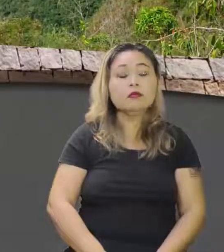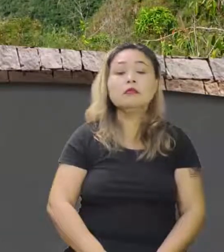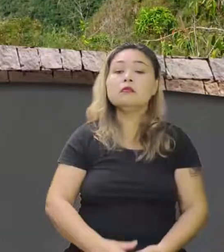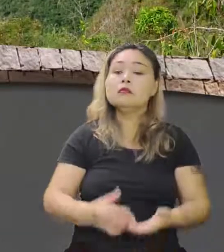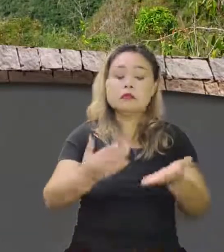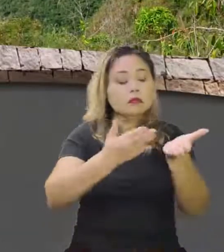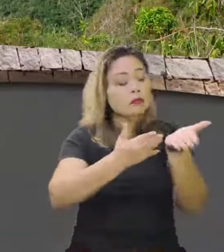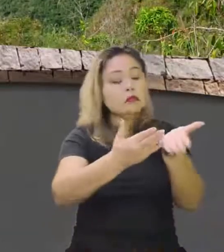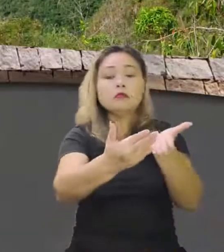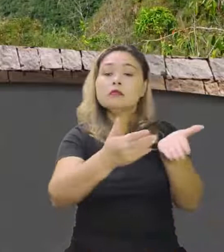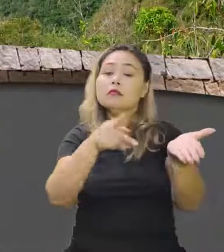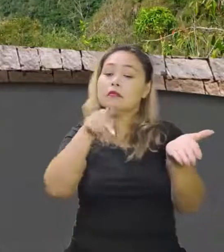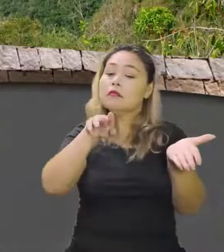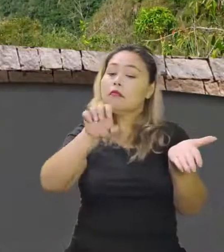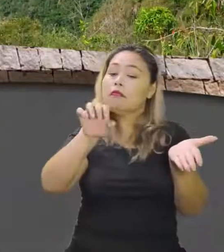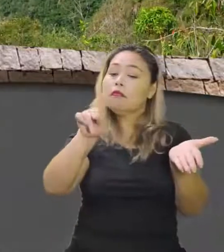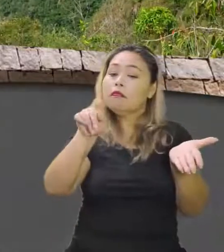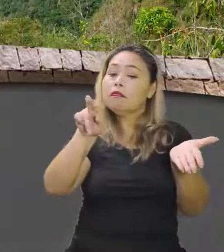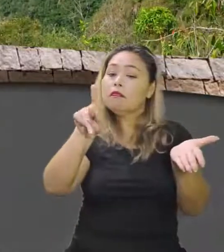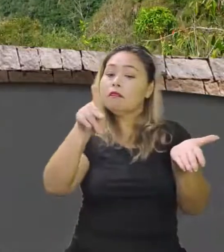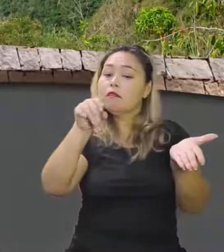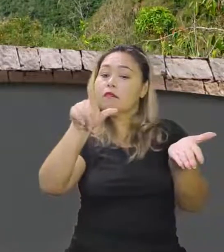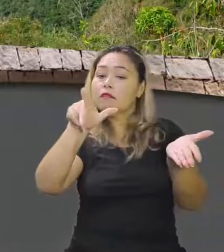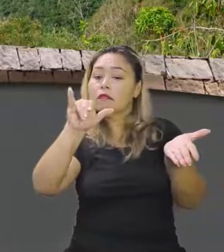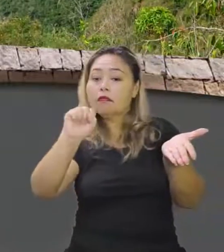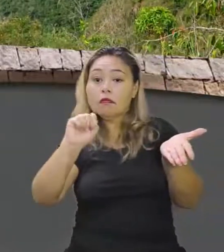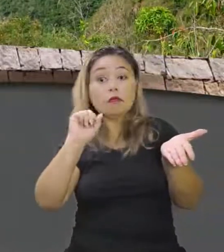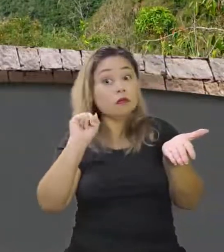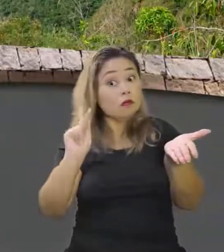Tratado de Petrópolis, ok?